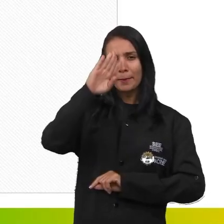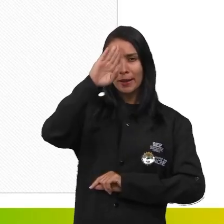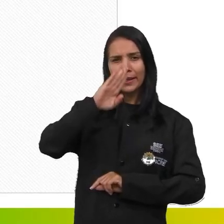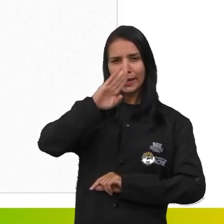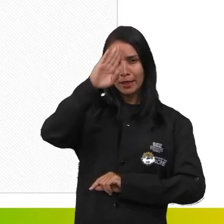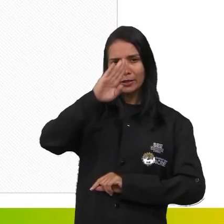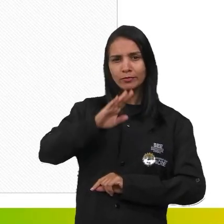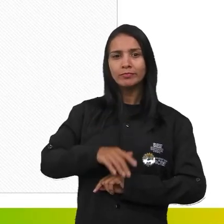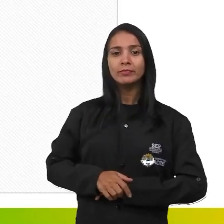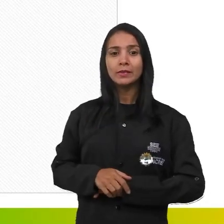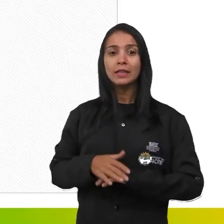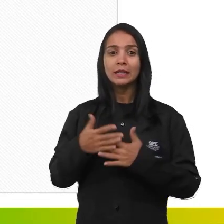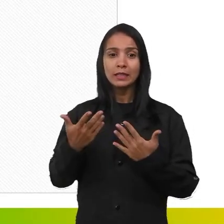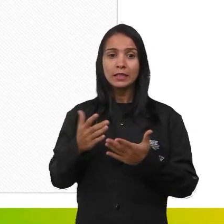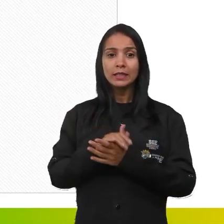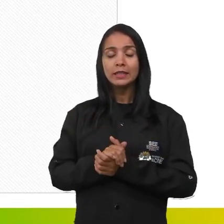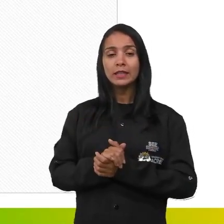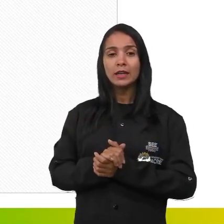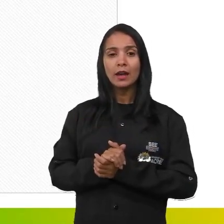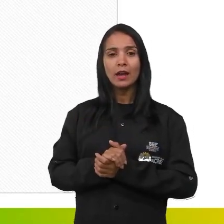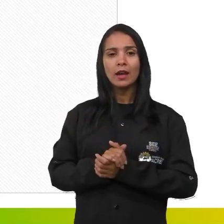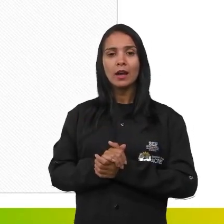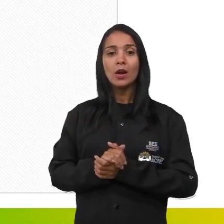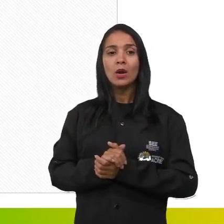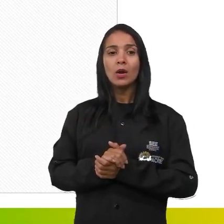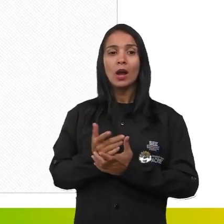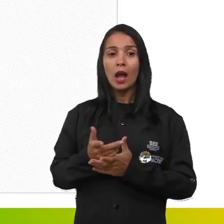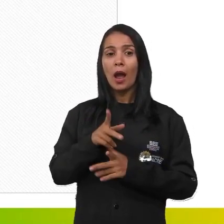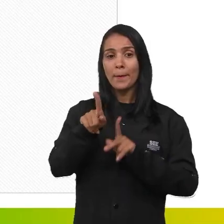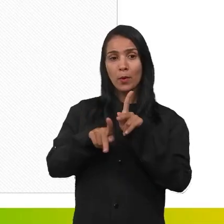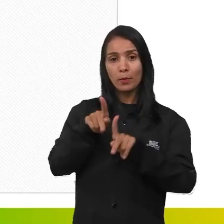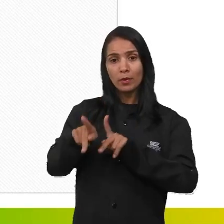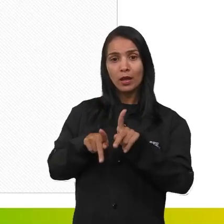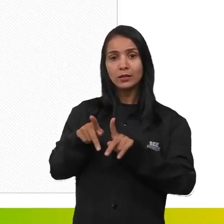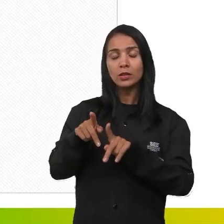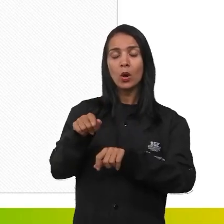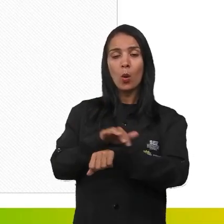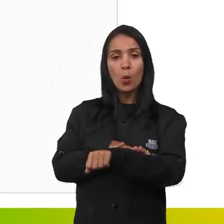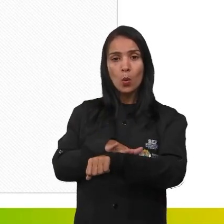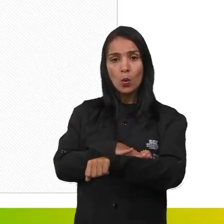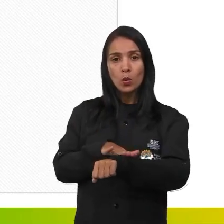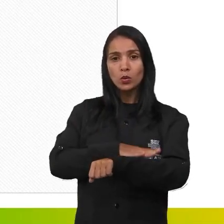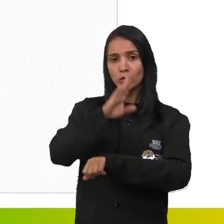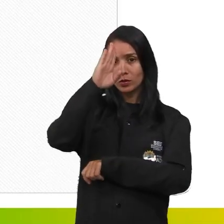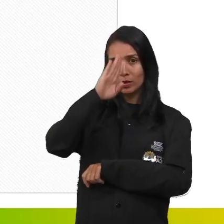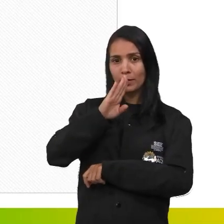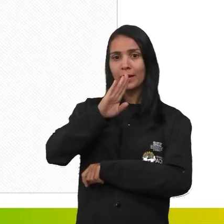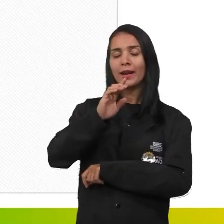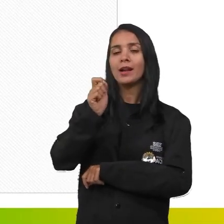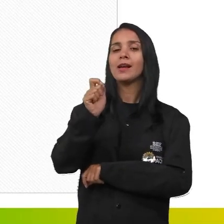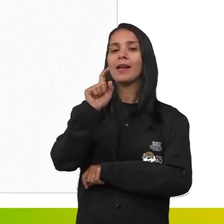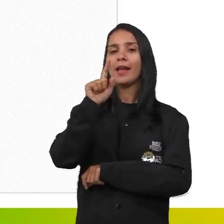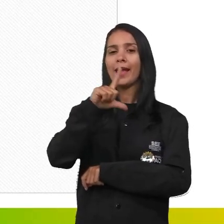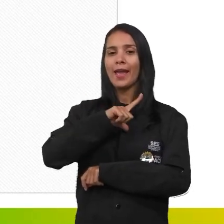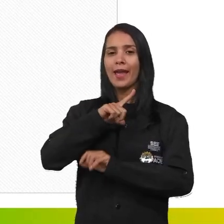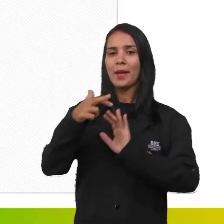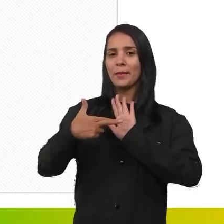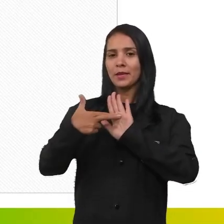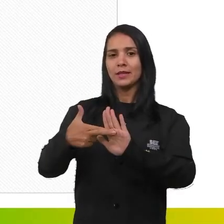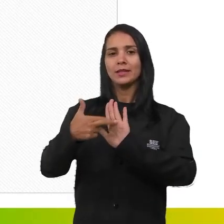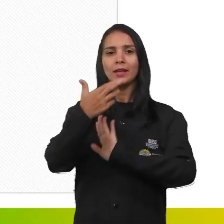amarelo. E por último, a população amarela representada nessa tonalidade aqui,